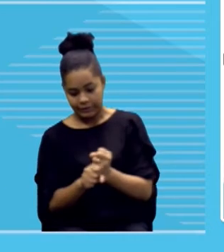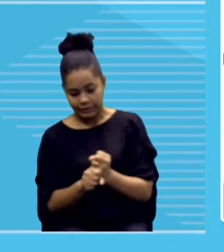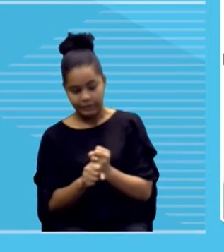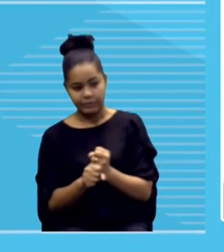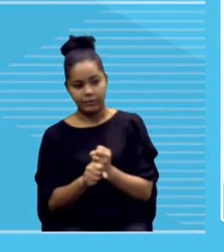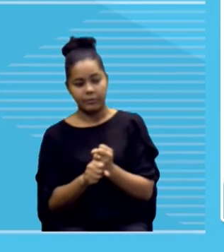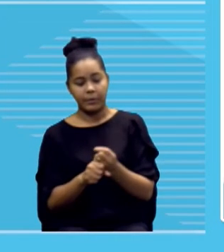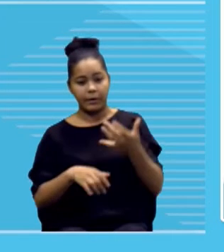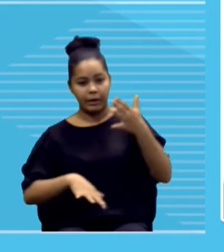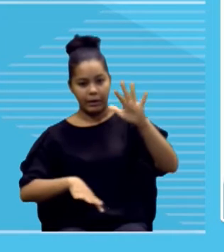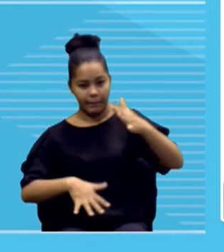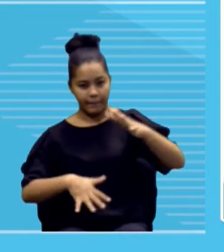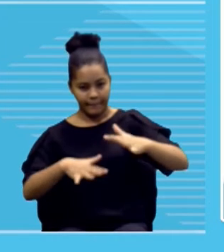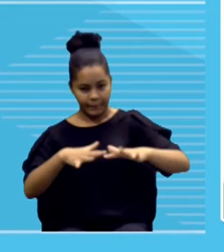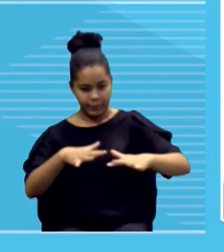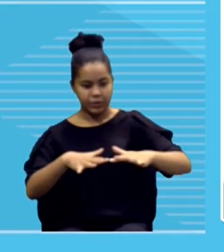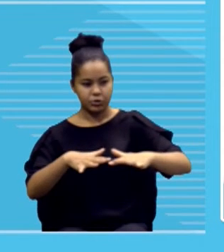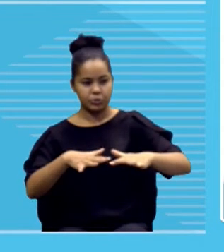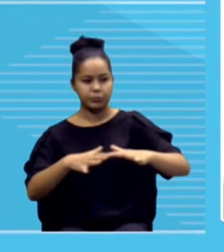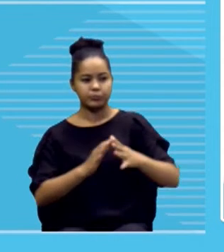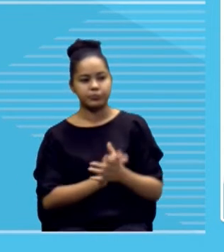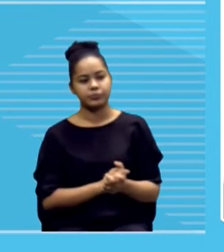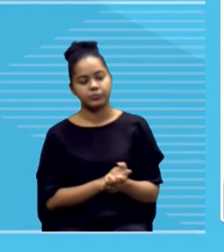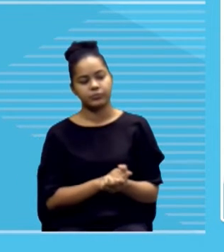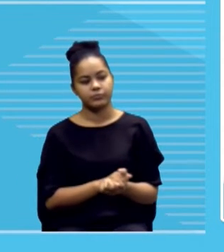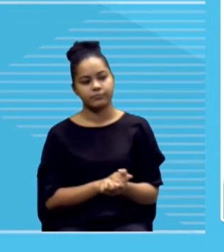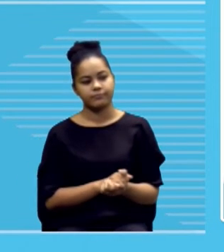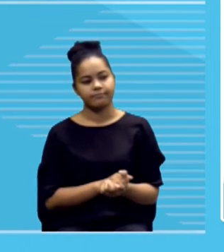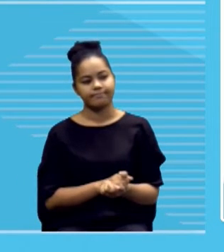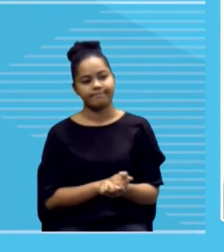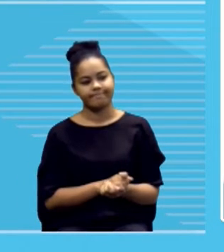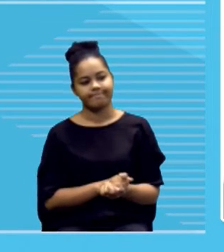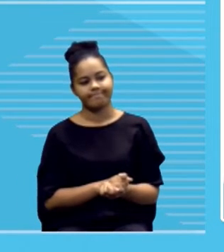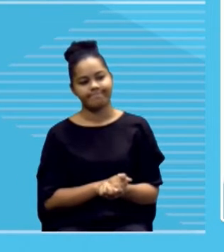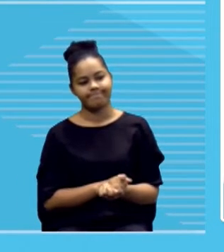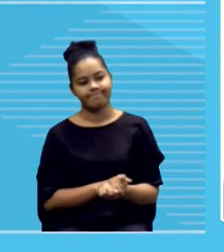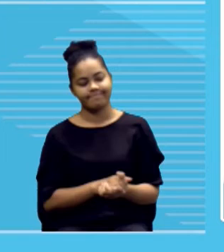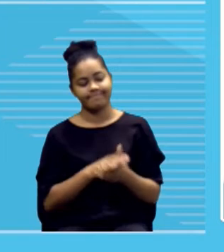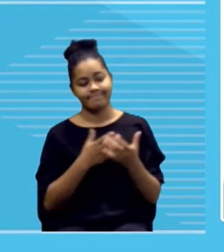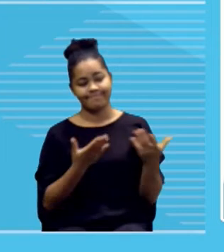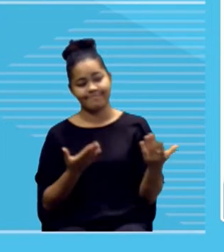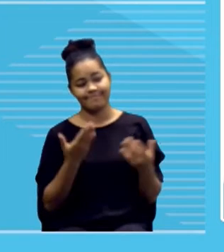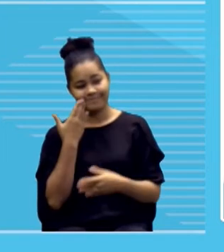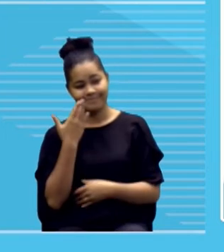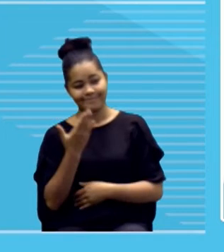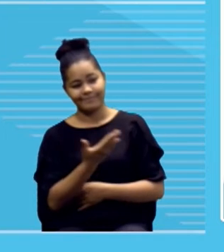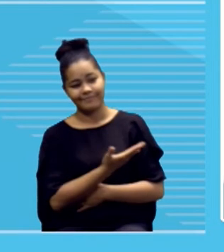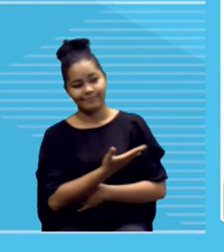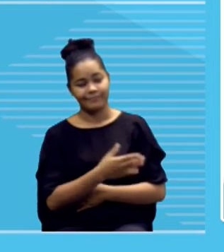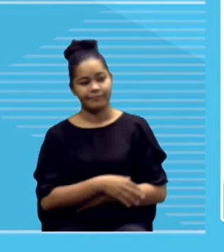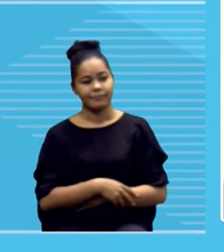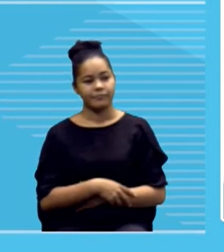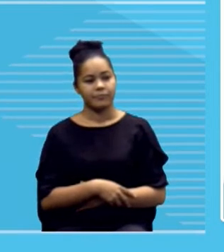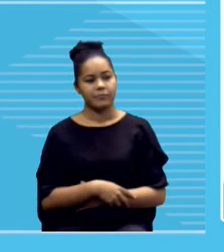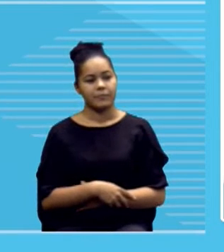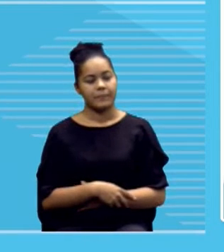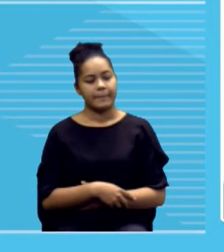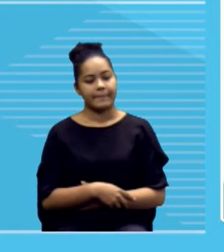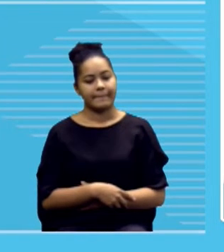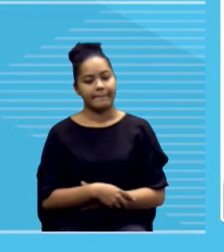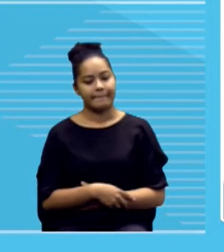faz uma média. Olha, aqui você vai gastar em média por mês, vamos botar aí, sei